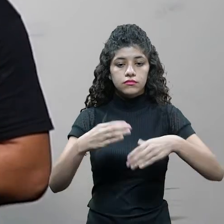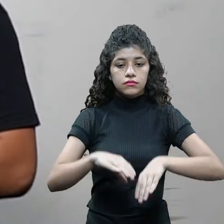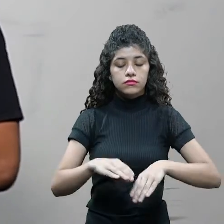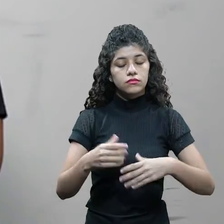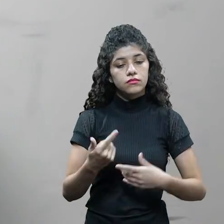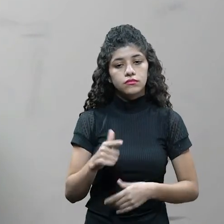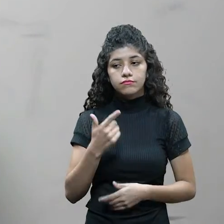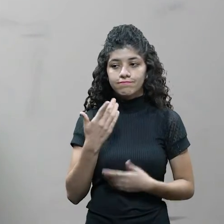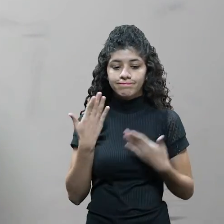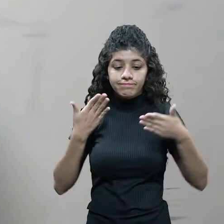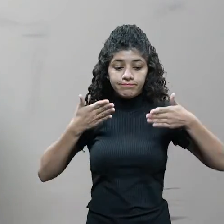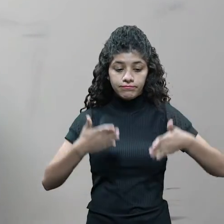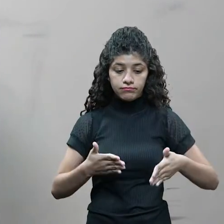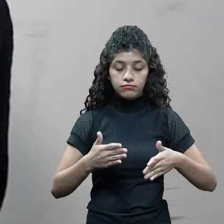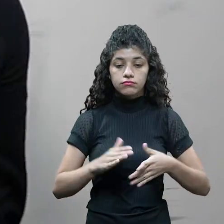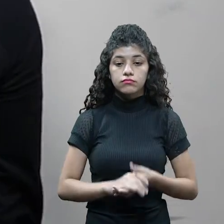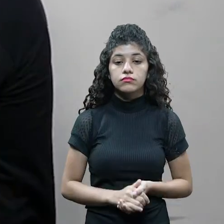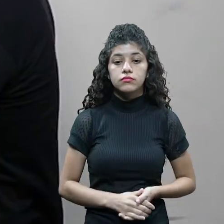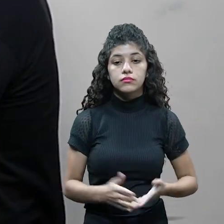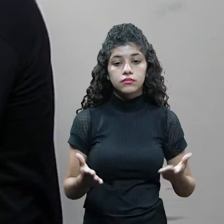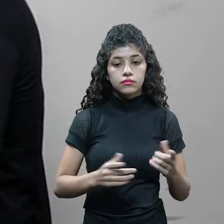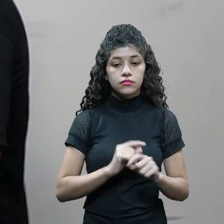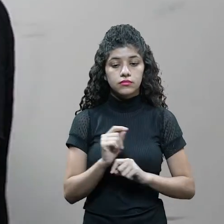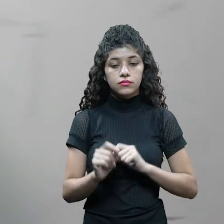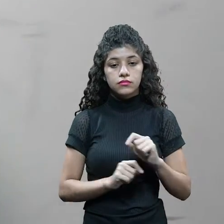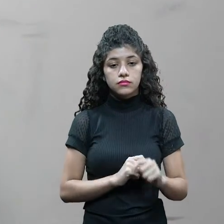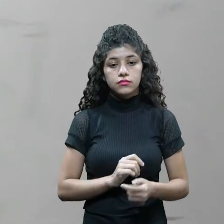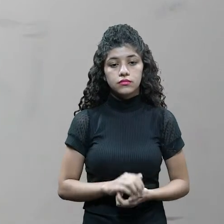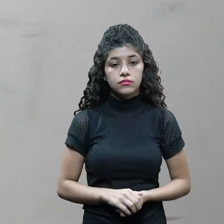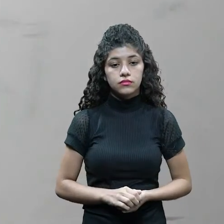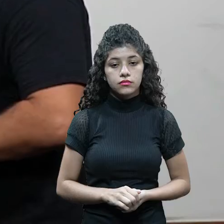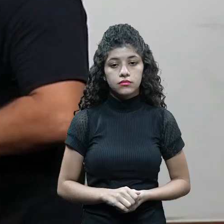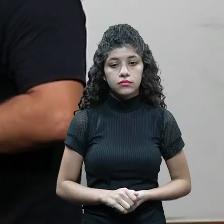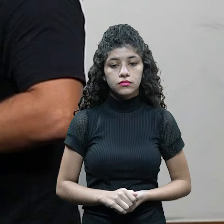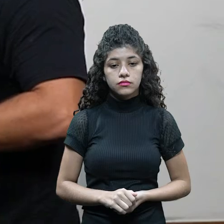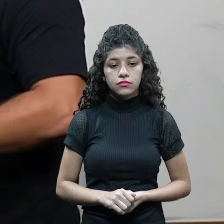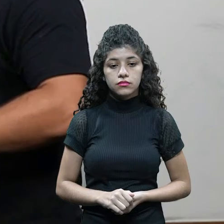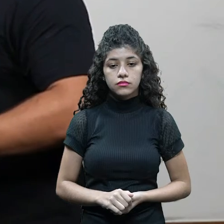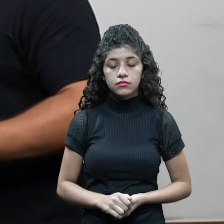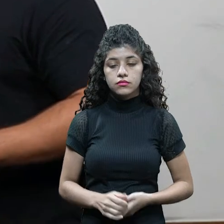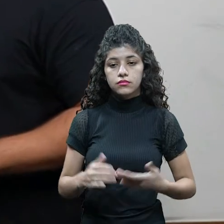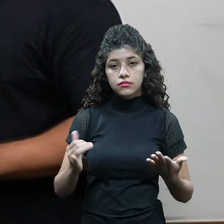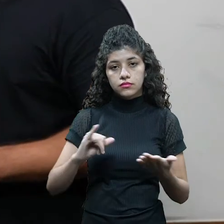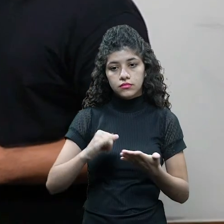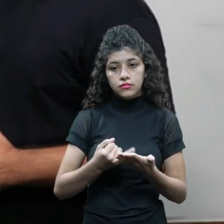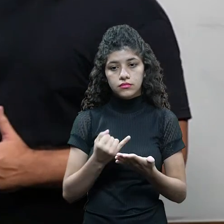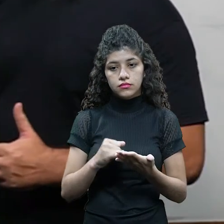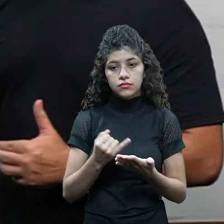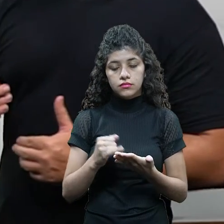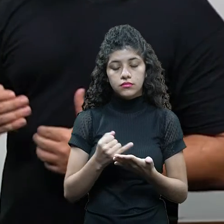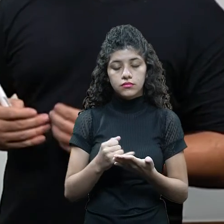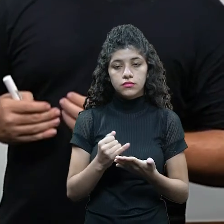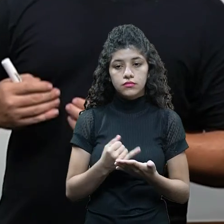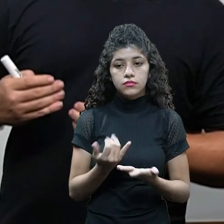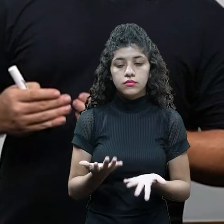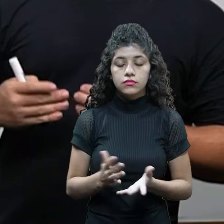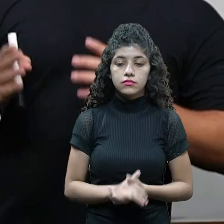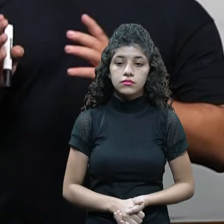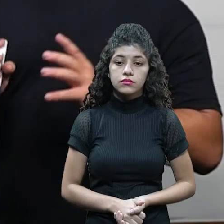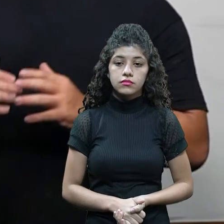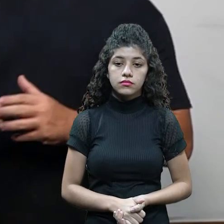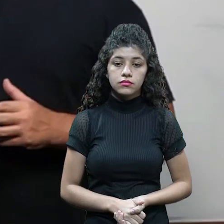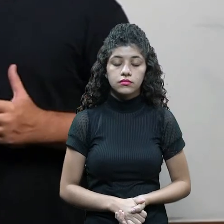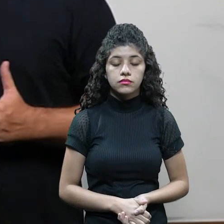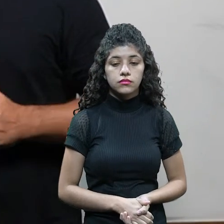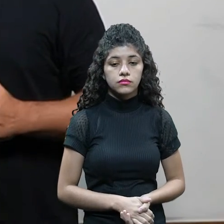concentração. Então vamos agora para nossa questão de juros. Voltando ao conceito